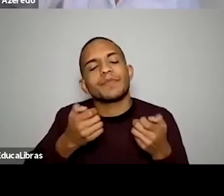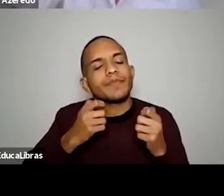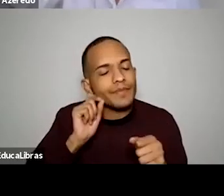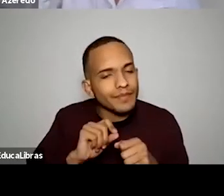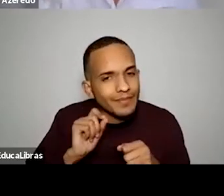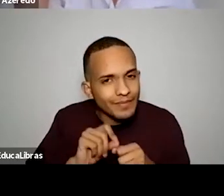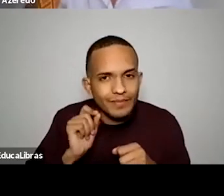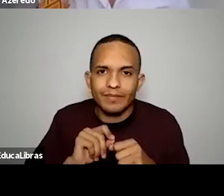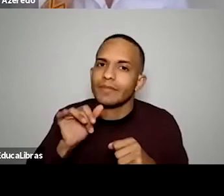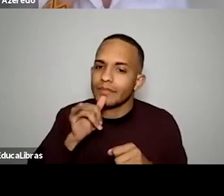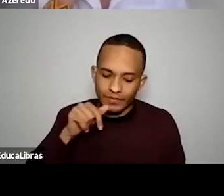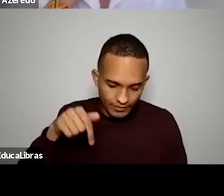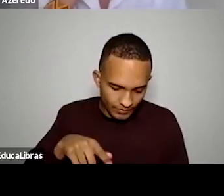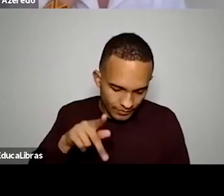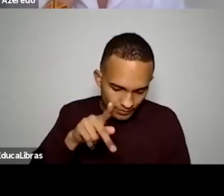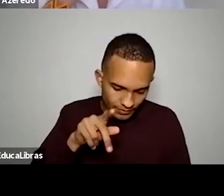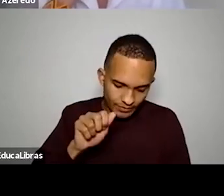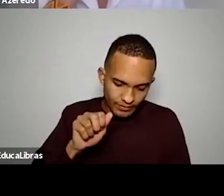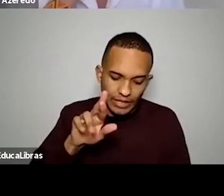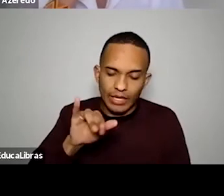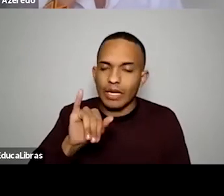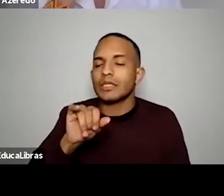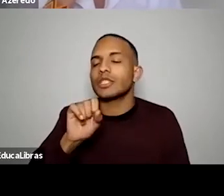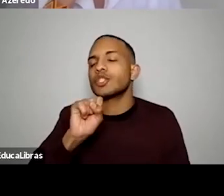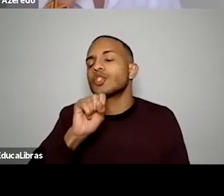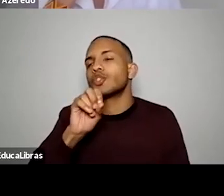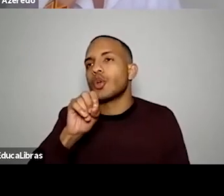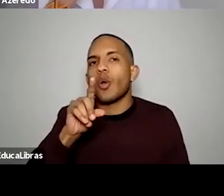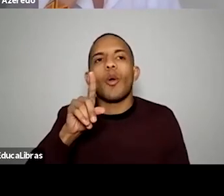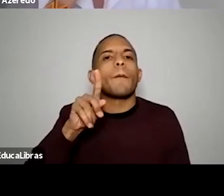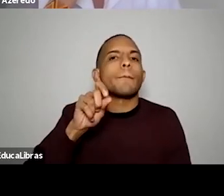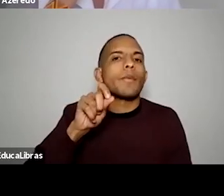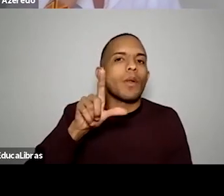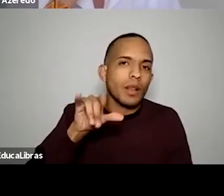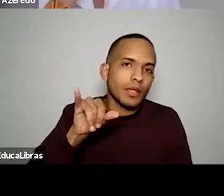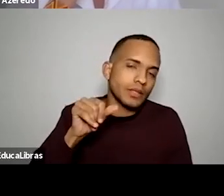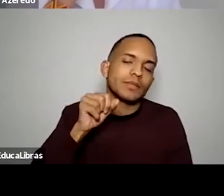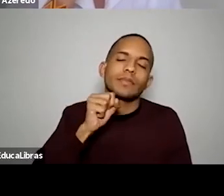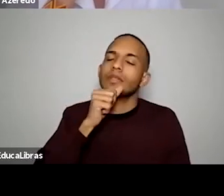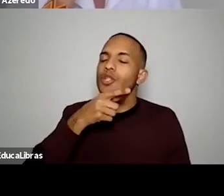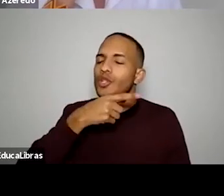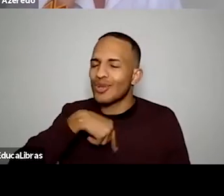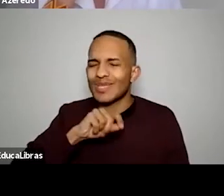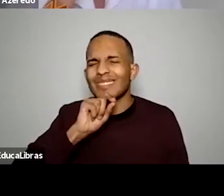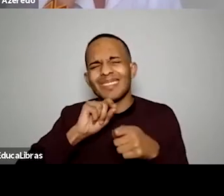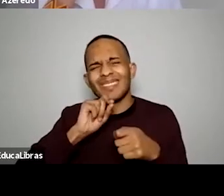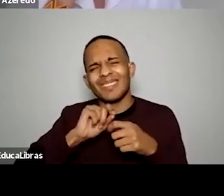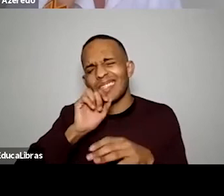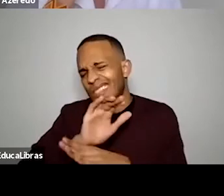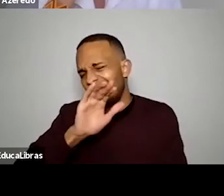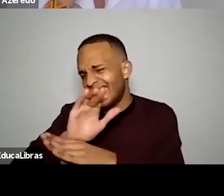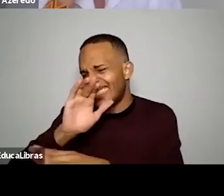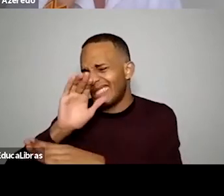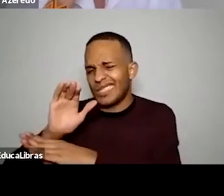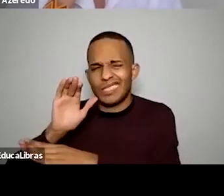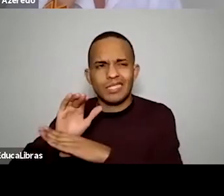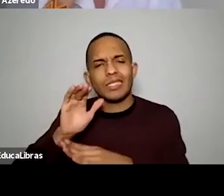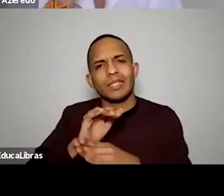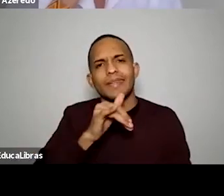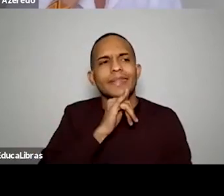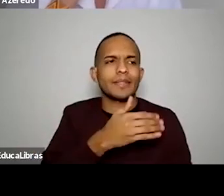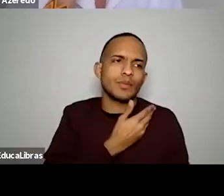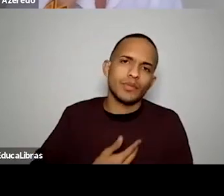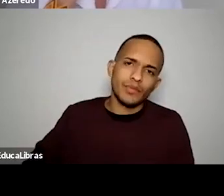em Paraisópolis e no conjunto dos G10, tudo que nós falamos, nós fizemos. Então, não sendo do governo, mas sendo uma